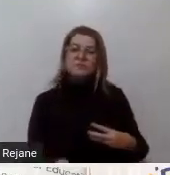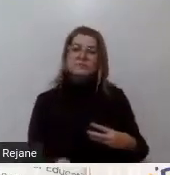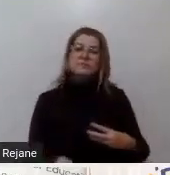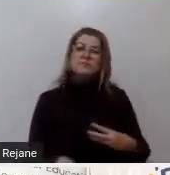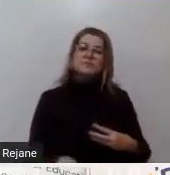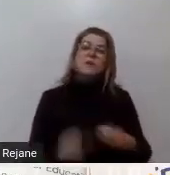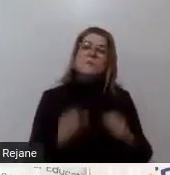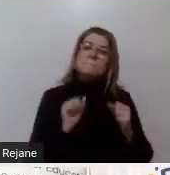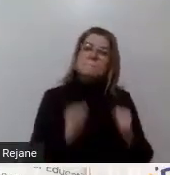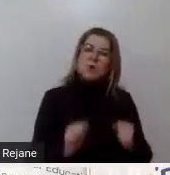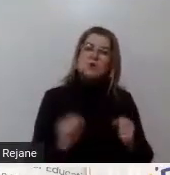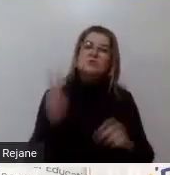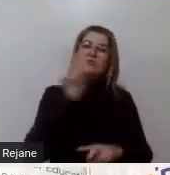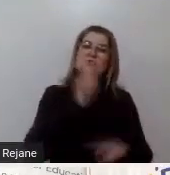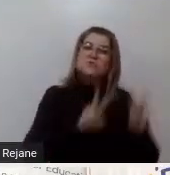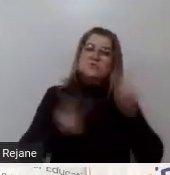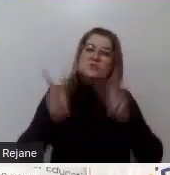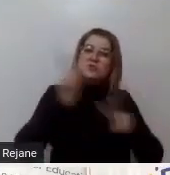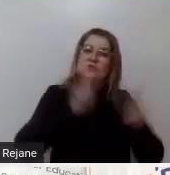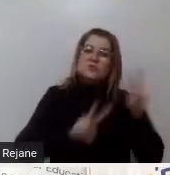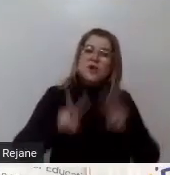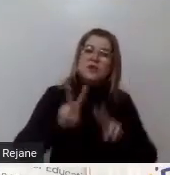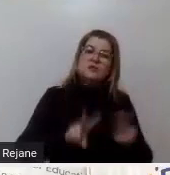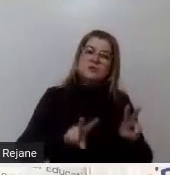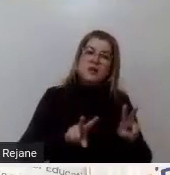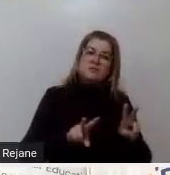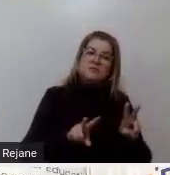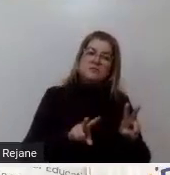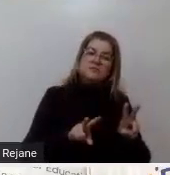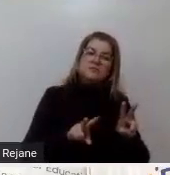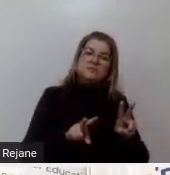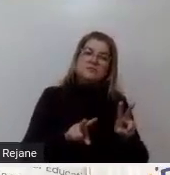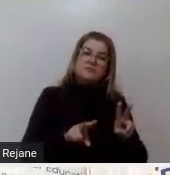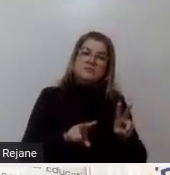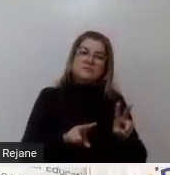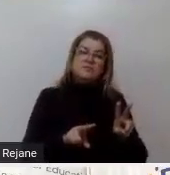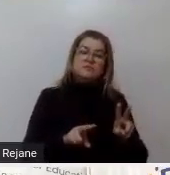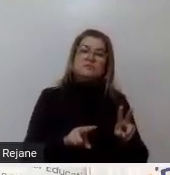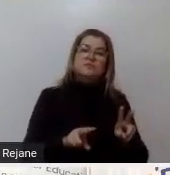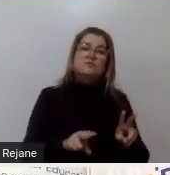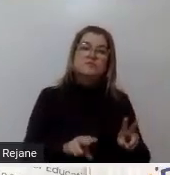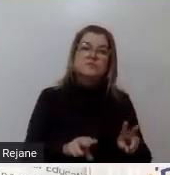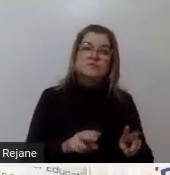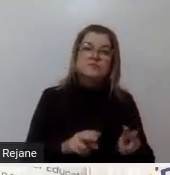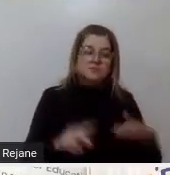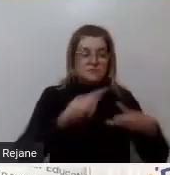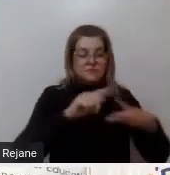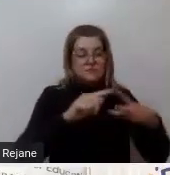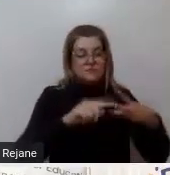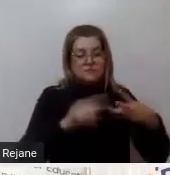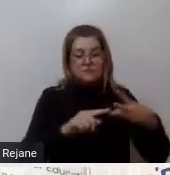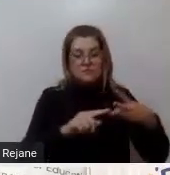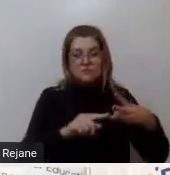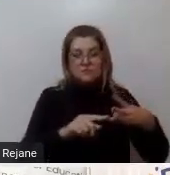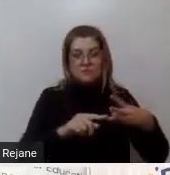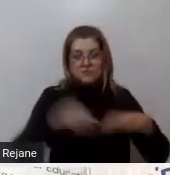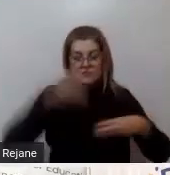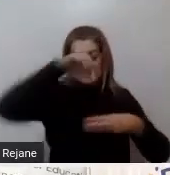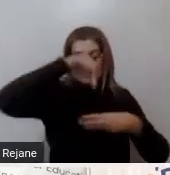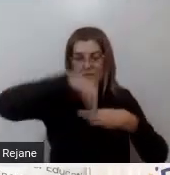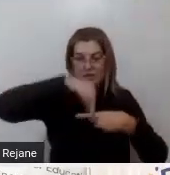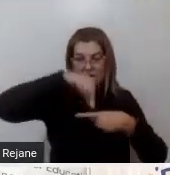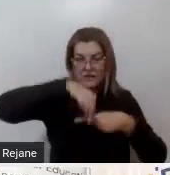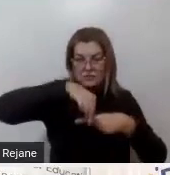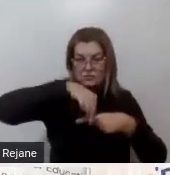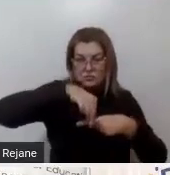podem visualizar o arquivo, tá? Então, eu tenho aqui já os meus 3 anexos para